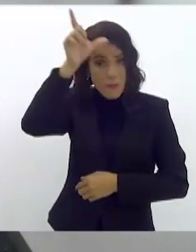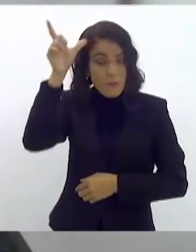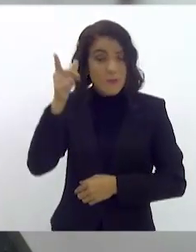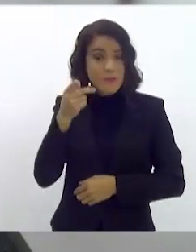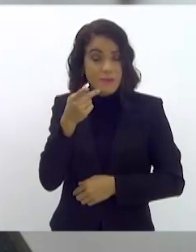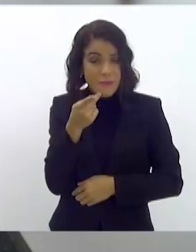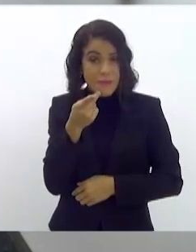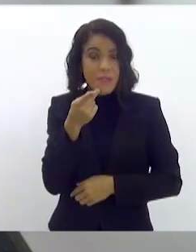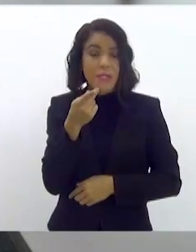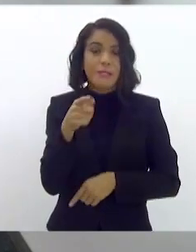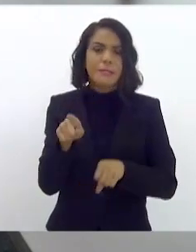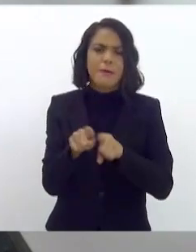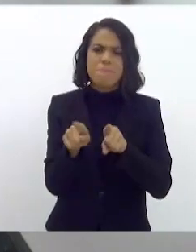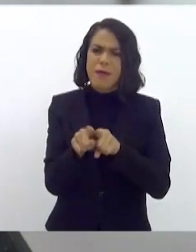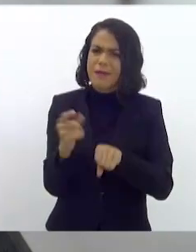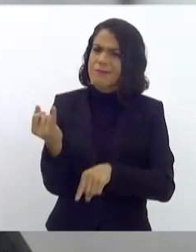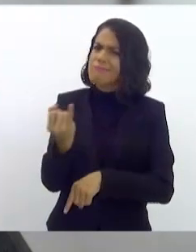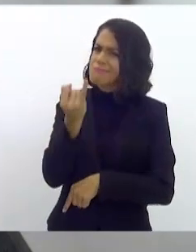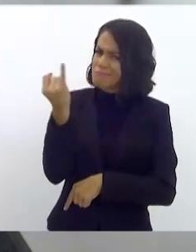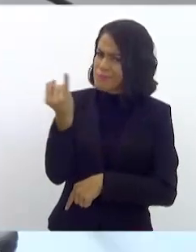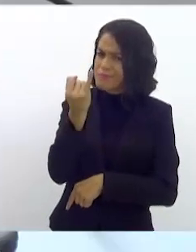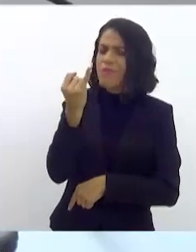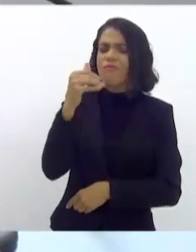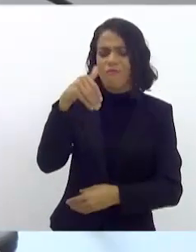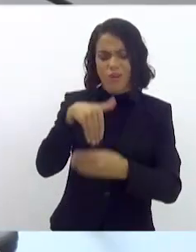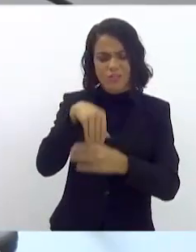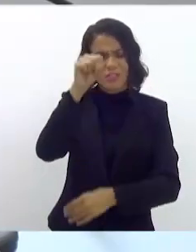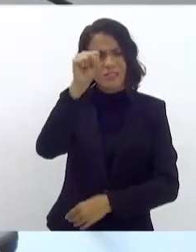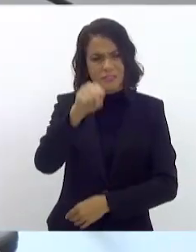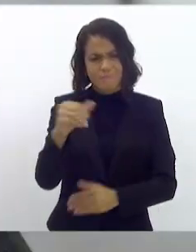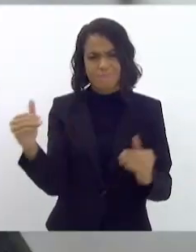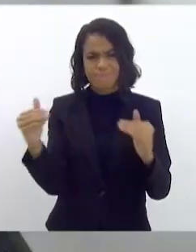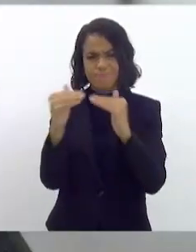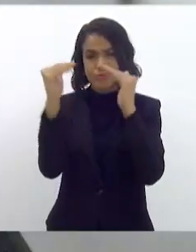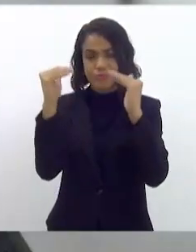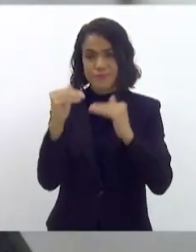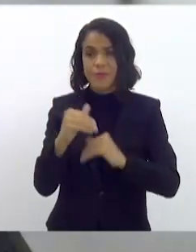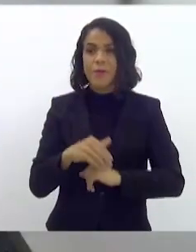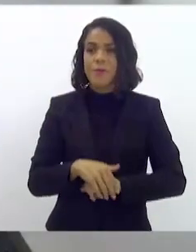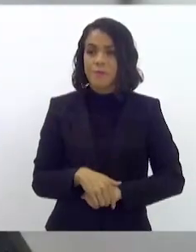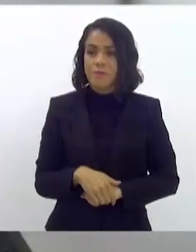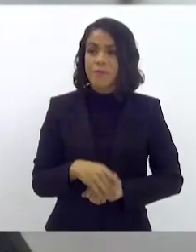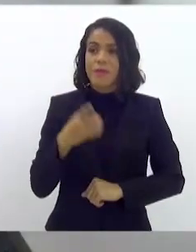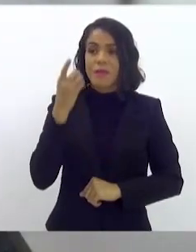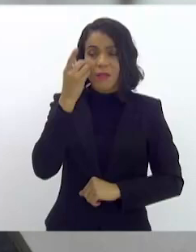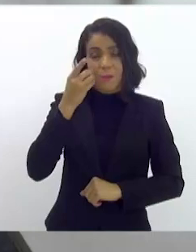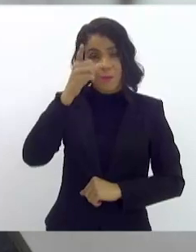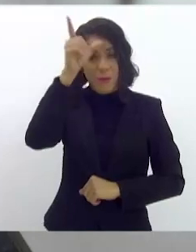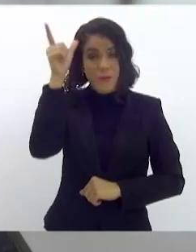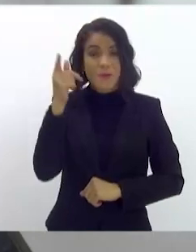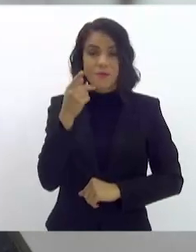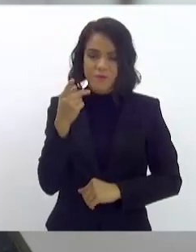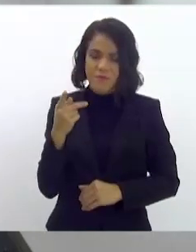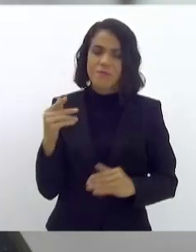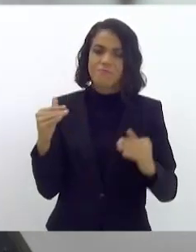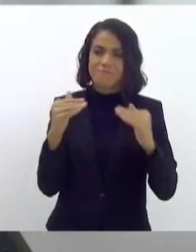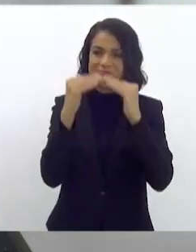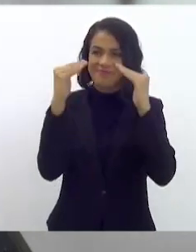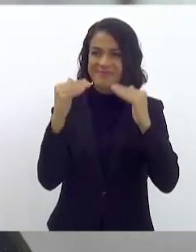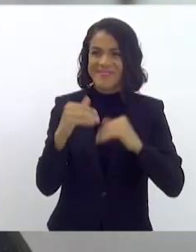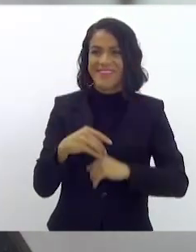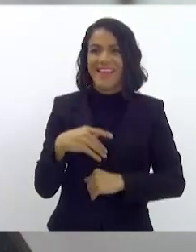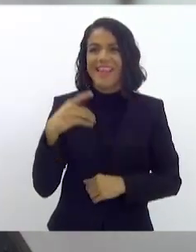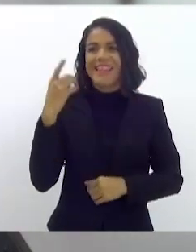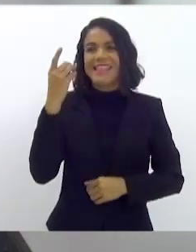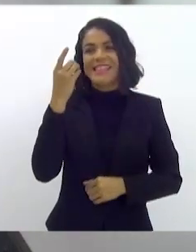e acho de suma importância. Voto, sim, favoravelmente. Como vota o deputado Luiz Paulo? Favorável.